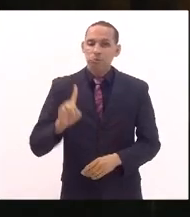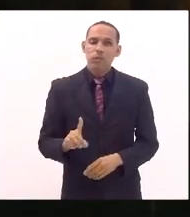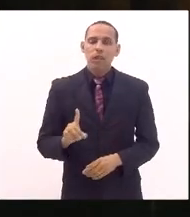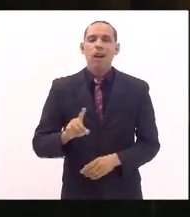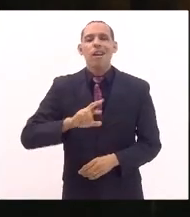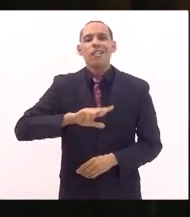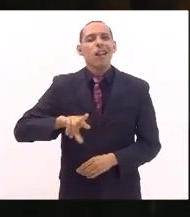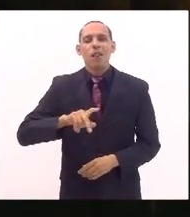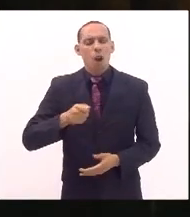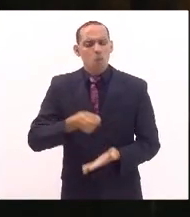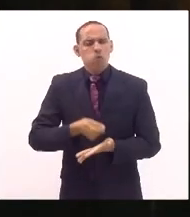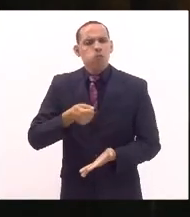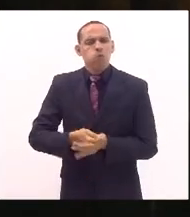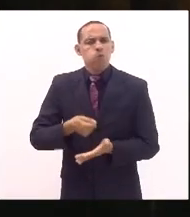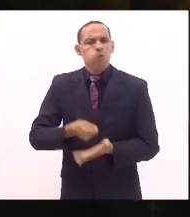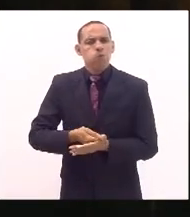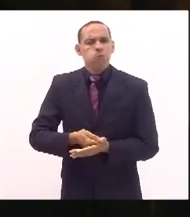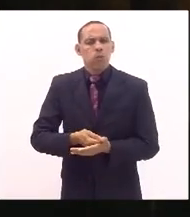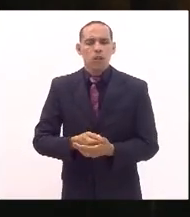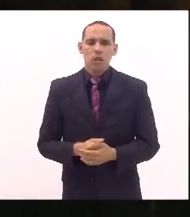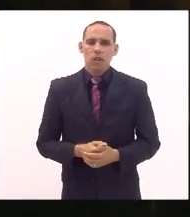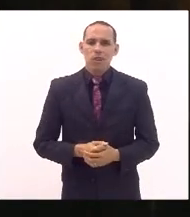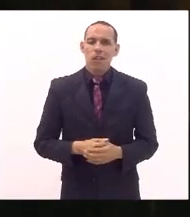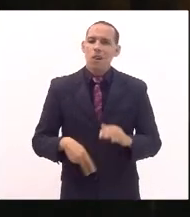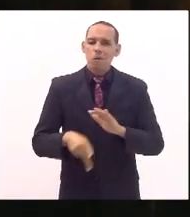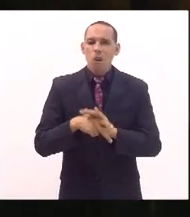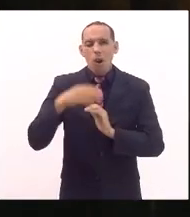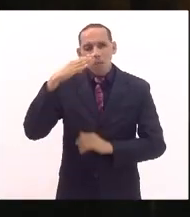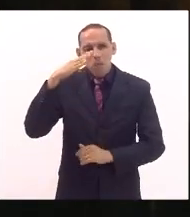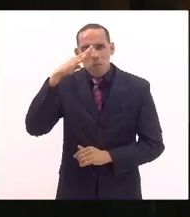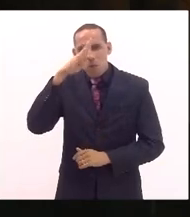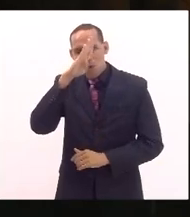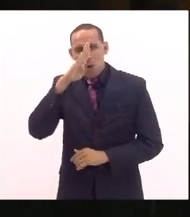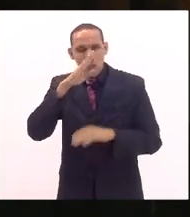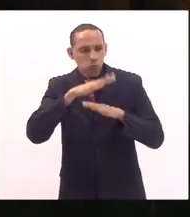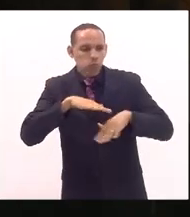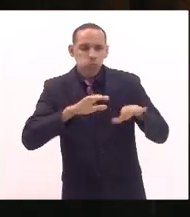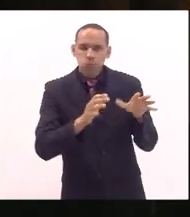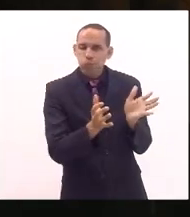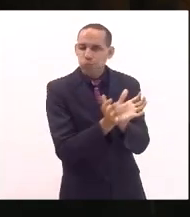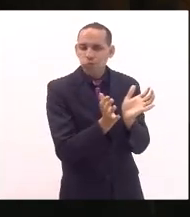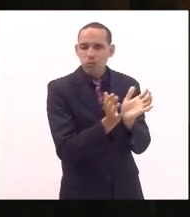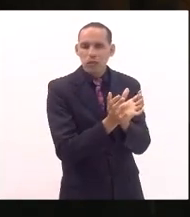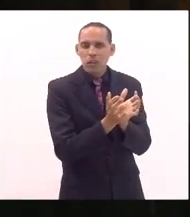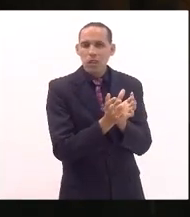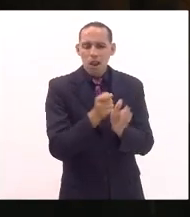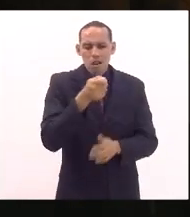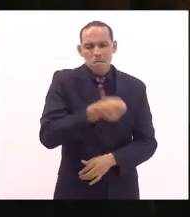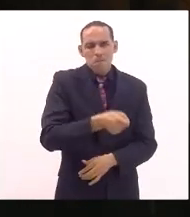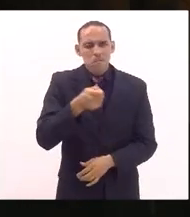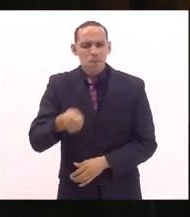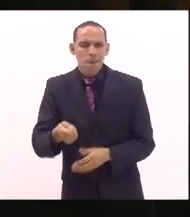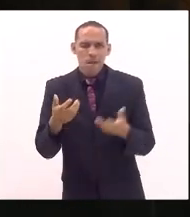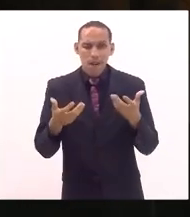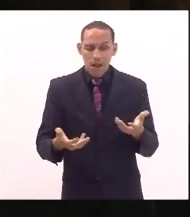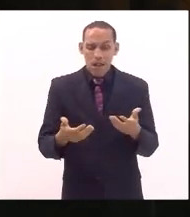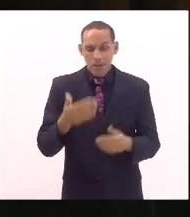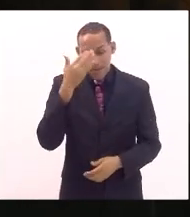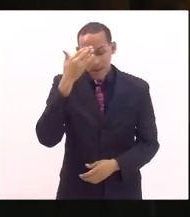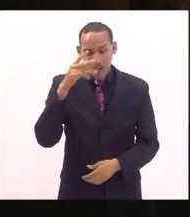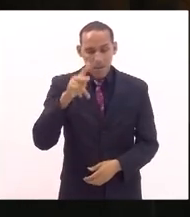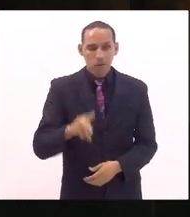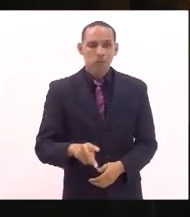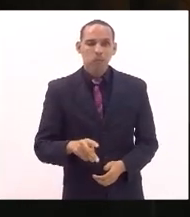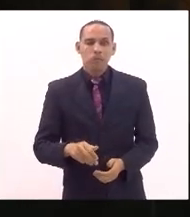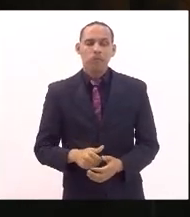não estado totalitário e autoritário que o bolsonarista EA sua trupe quer impor a todos nós muito